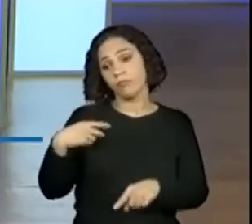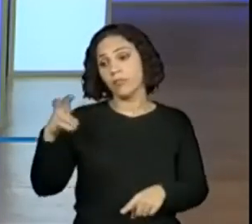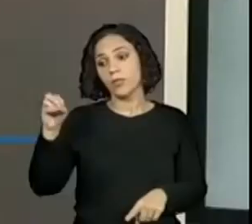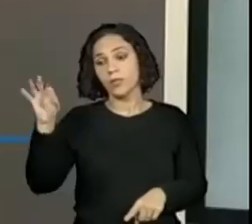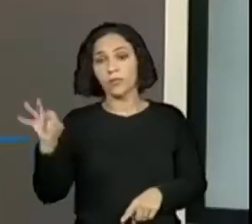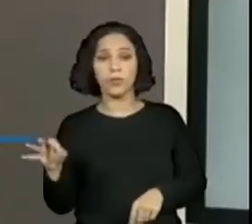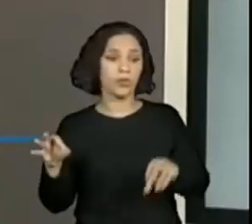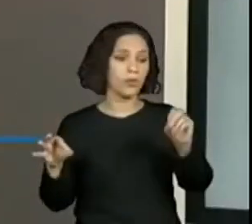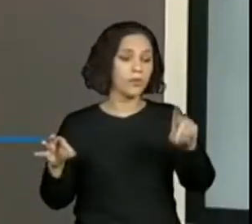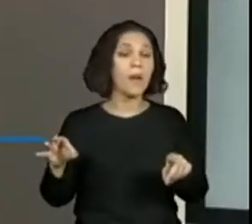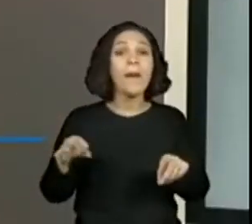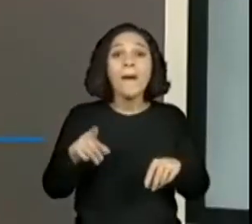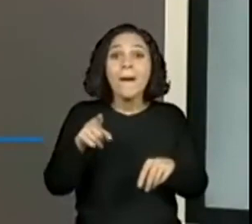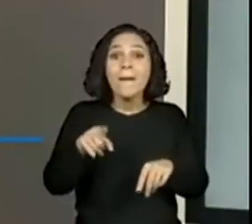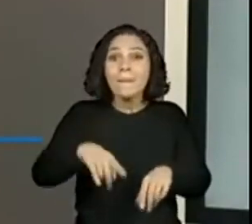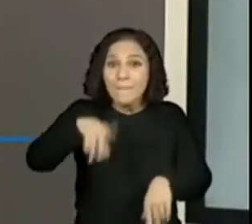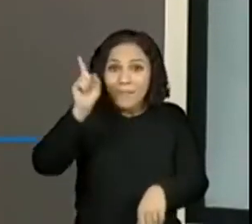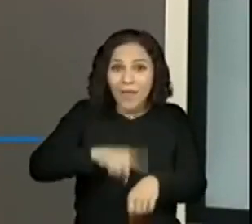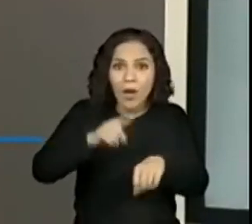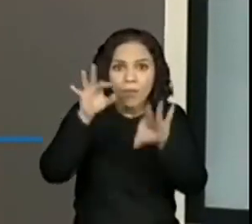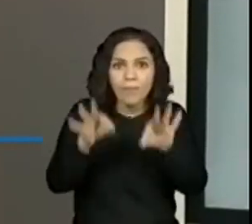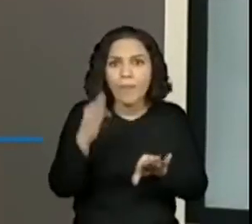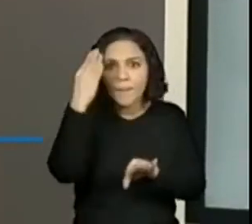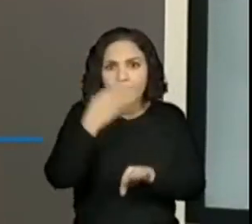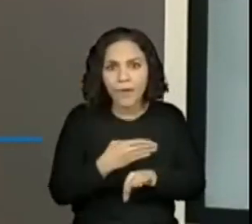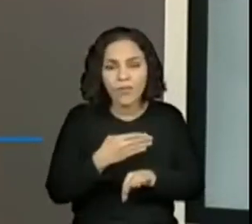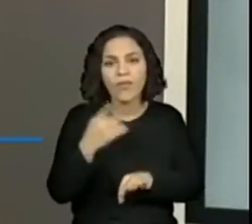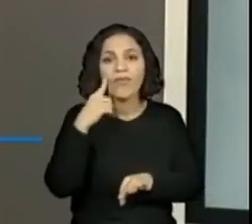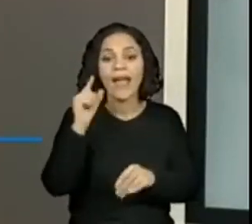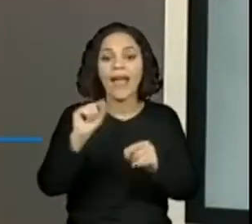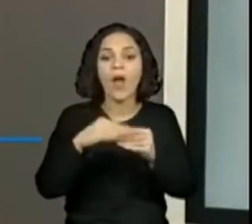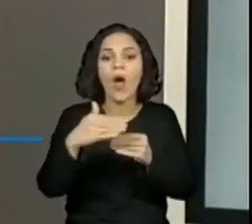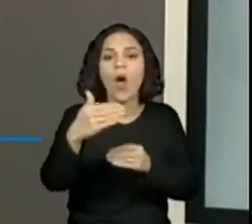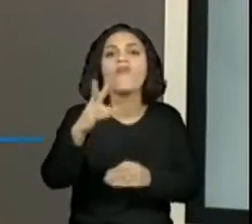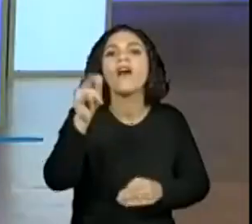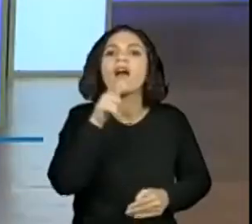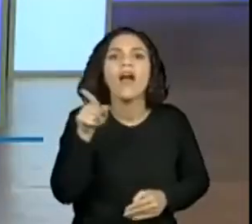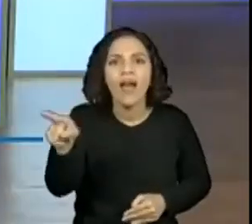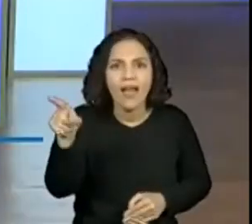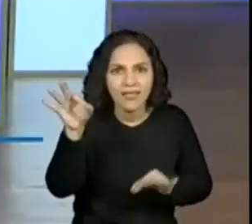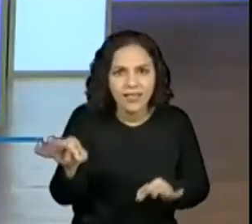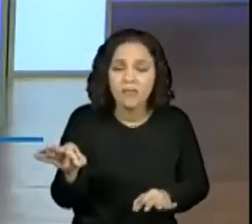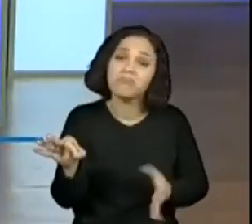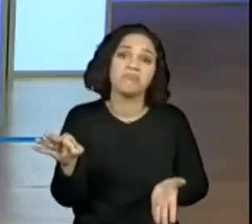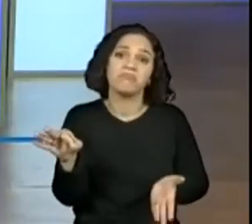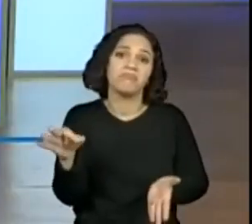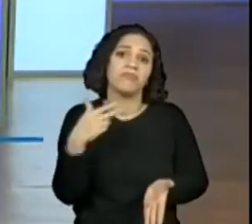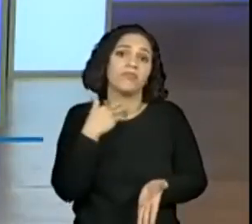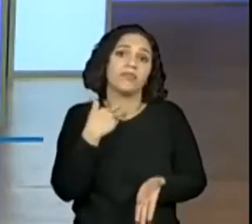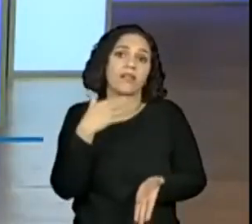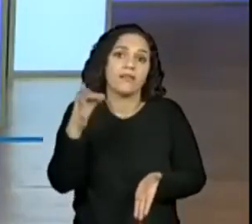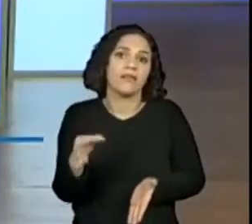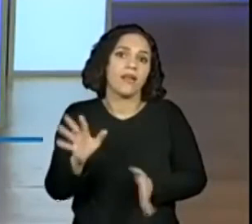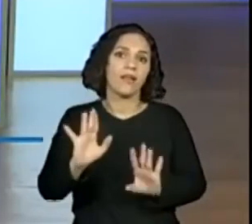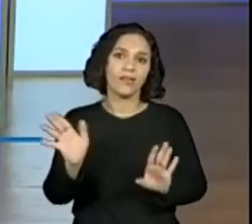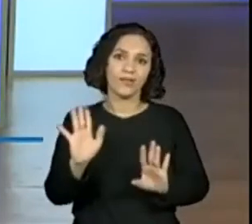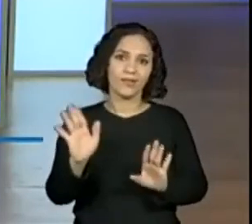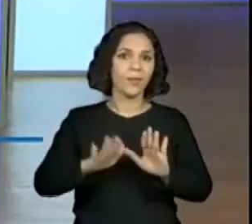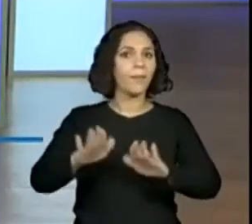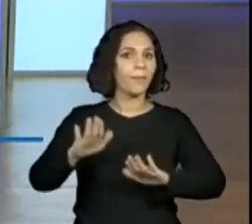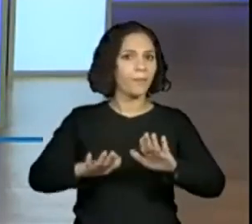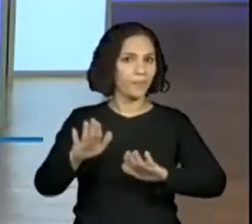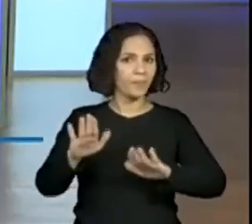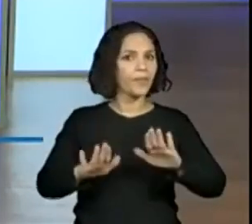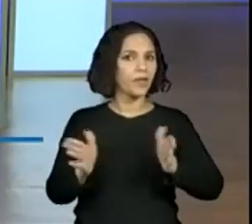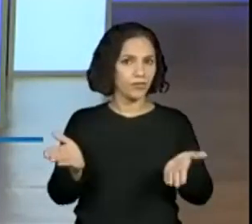cada um mas a gente ao serve saber Olha a próxima vez que jogar Quem vai ganhar o professor Jonas não dá para saber não dá para ter uma certeza né É